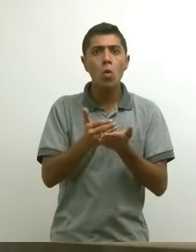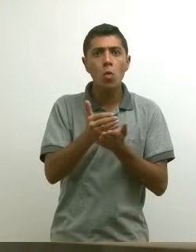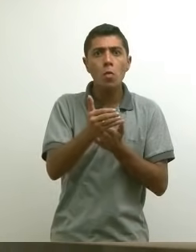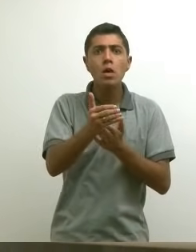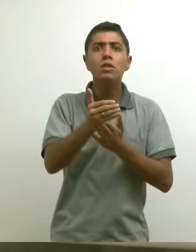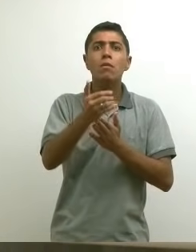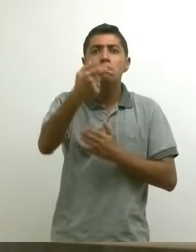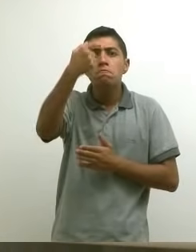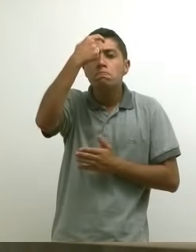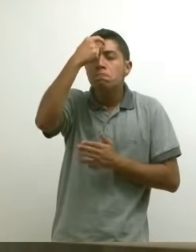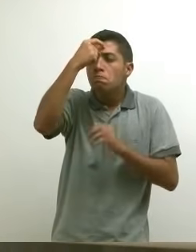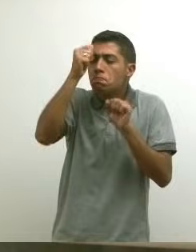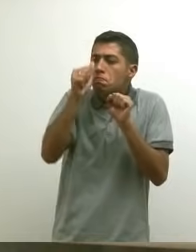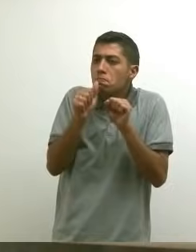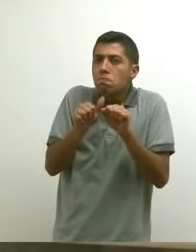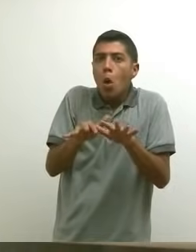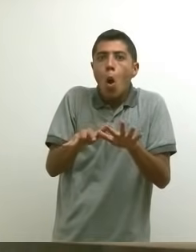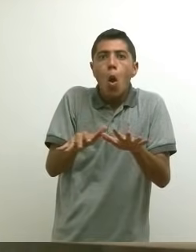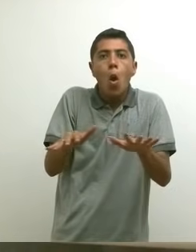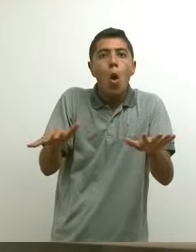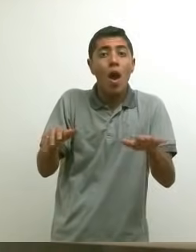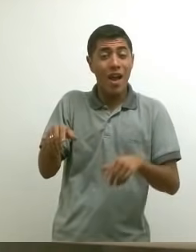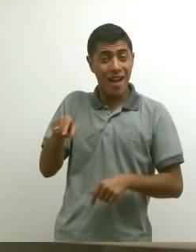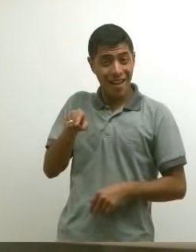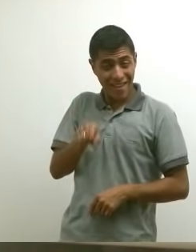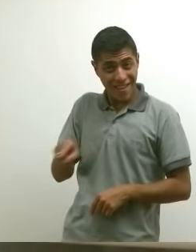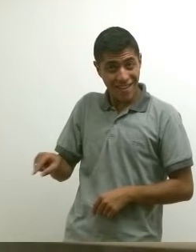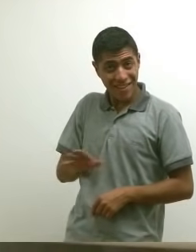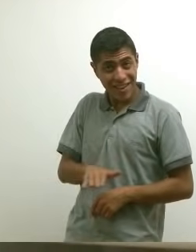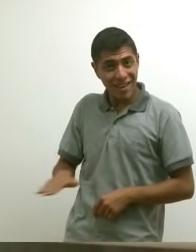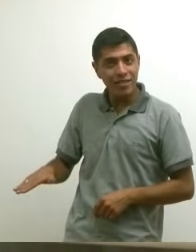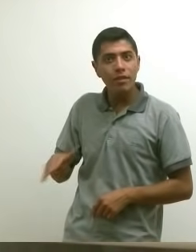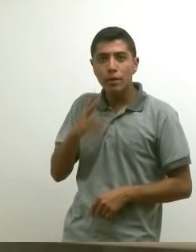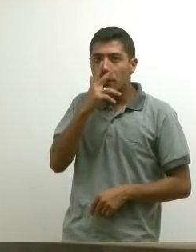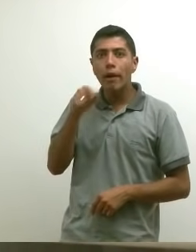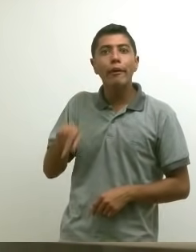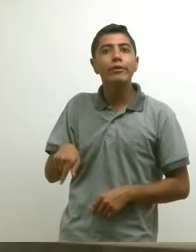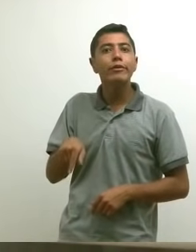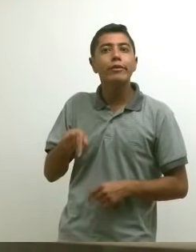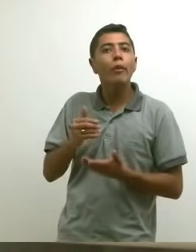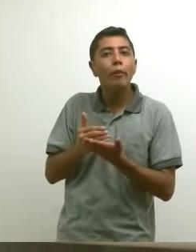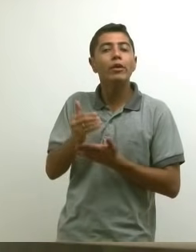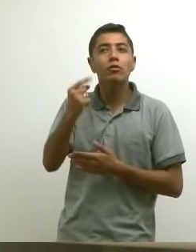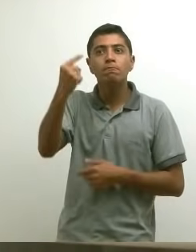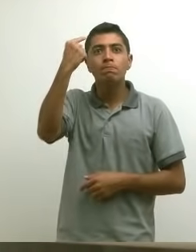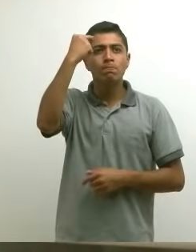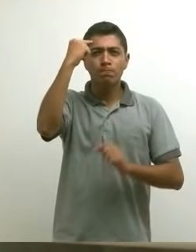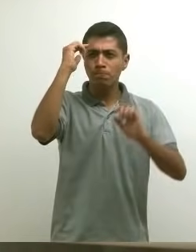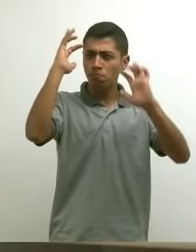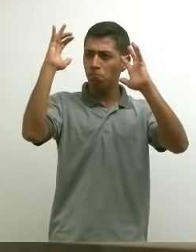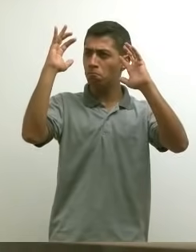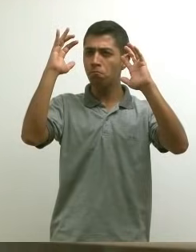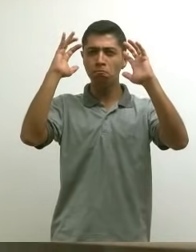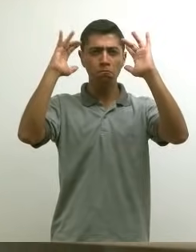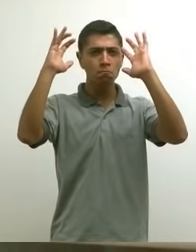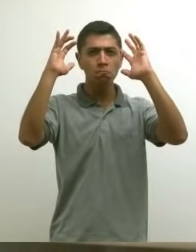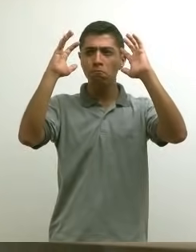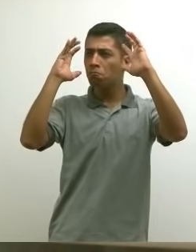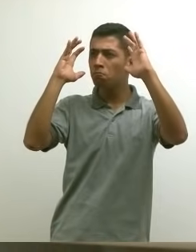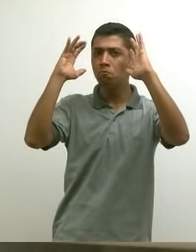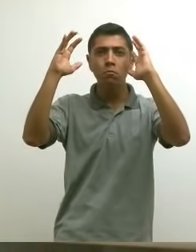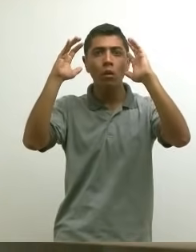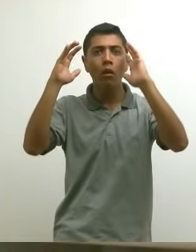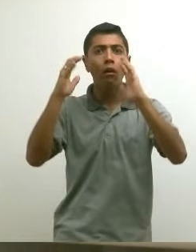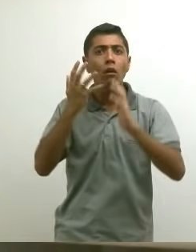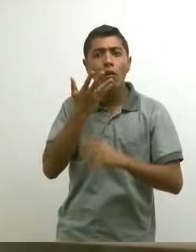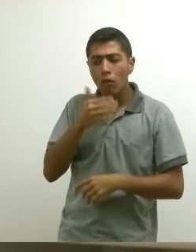as crianças se tornaram grandes cabeças porque o que os pais são grandes cabeças e e se